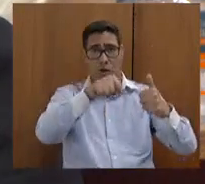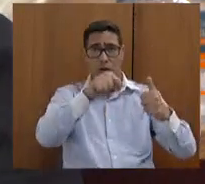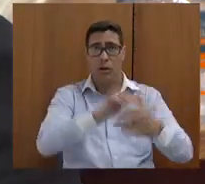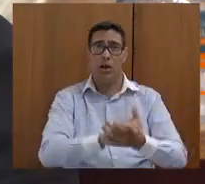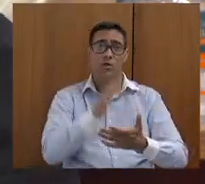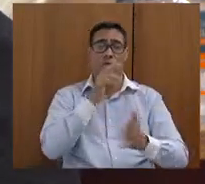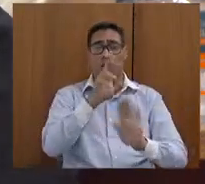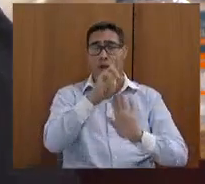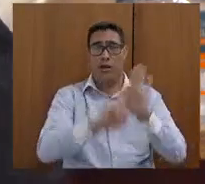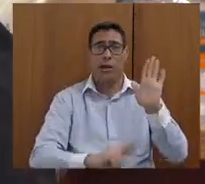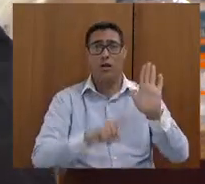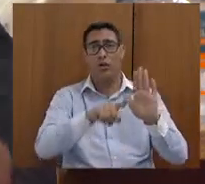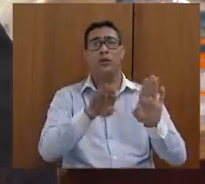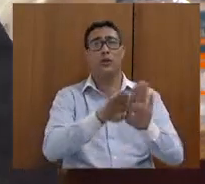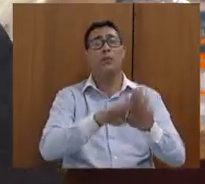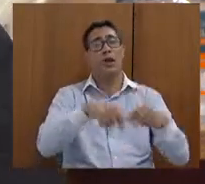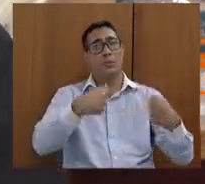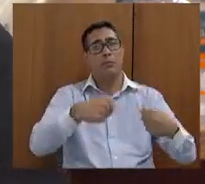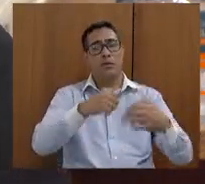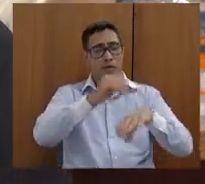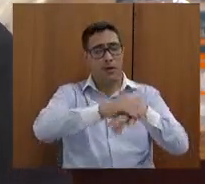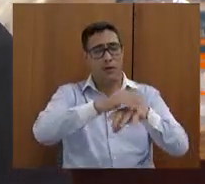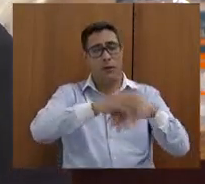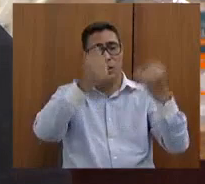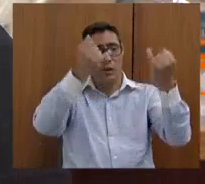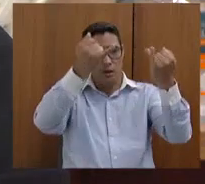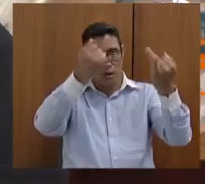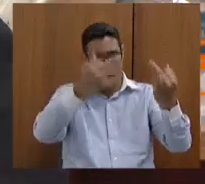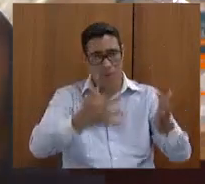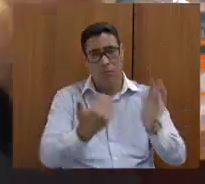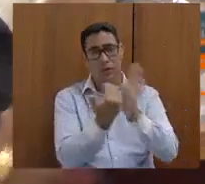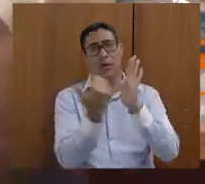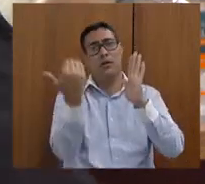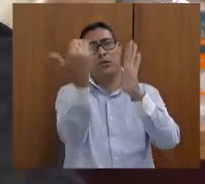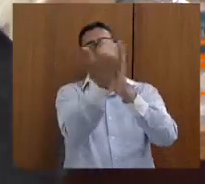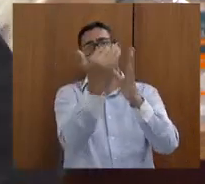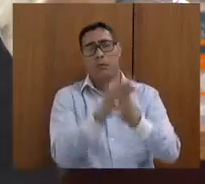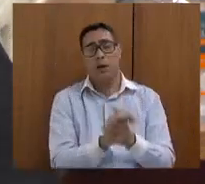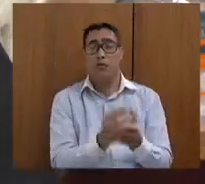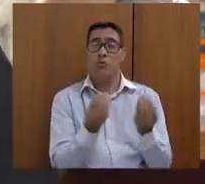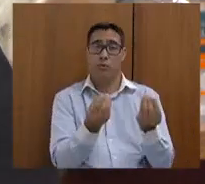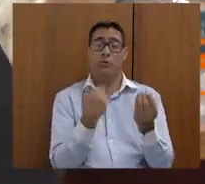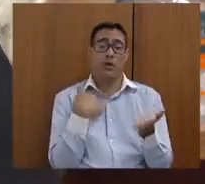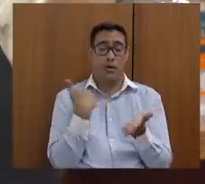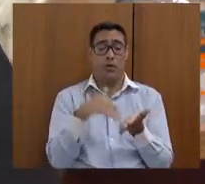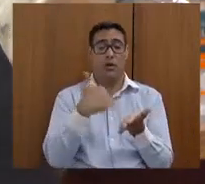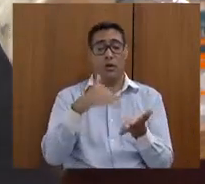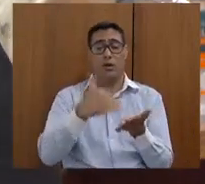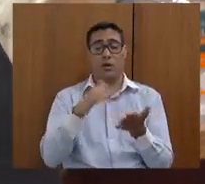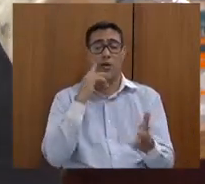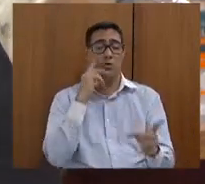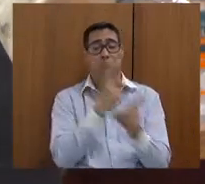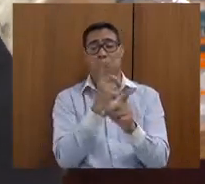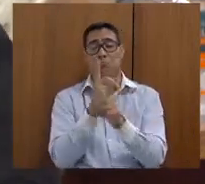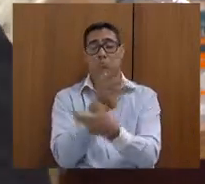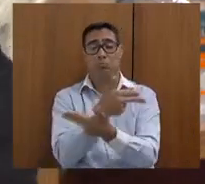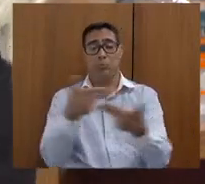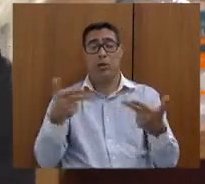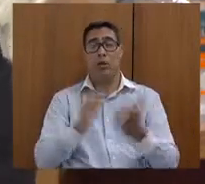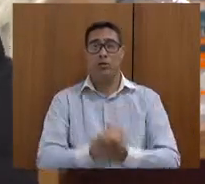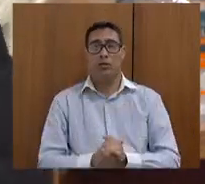esse relatório aqui também precisava dizer mais para a gente não é como é que a secretaria faz essa leitura Então